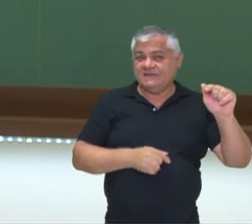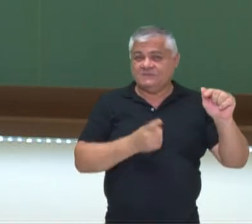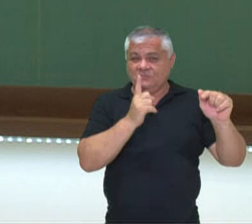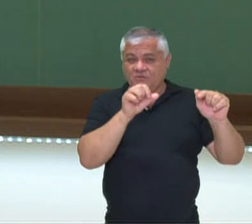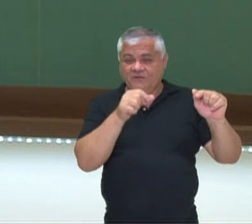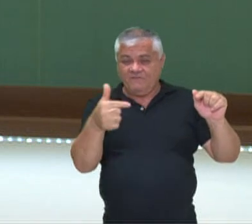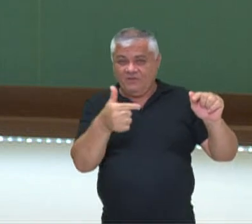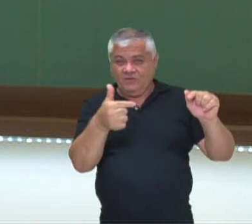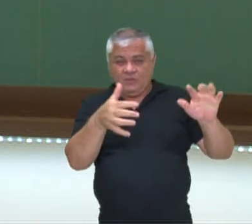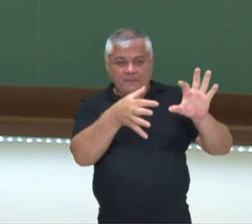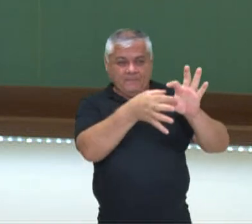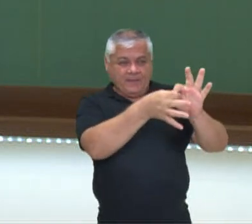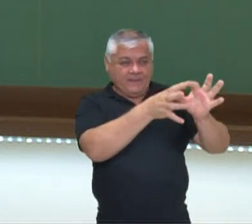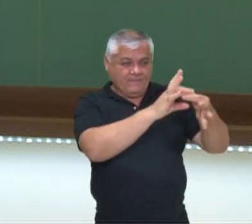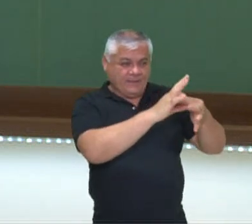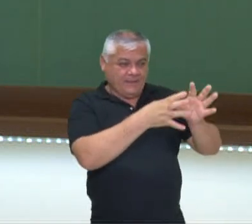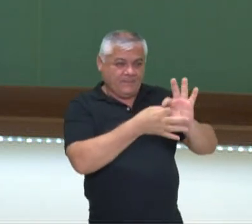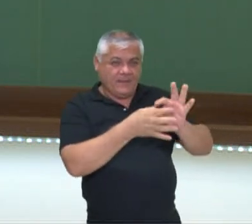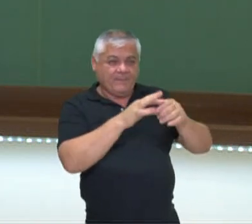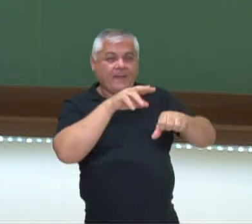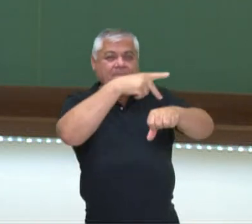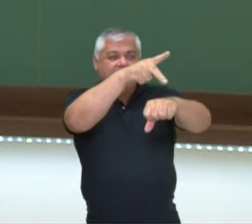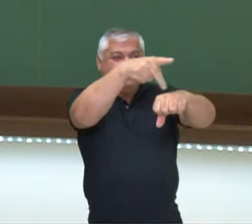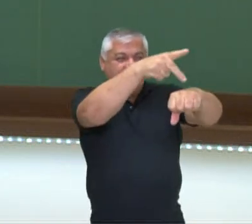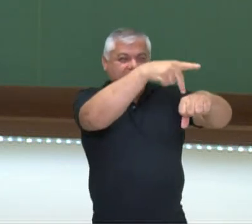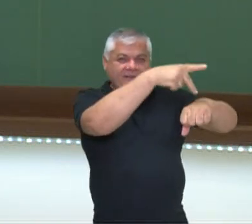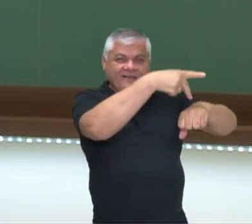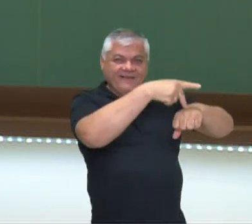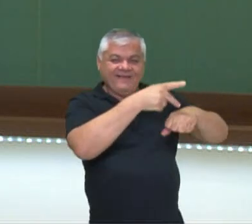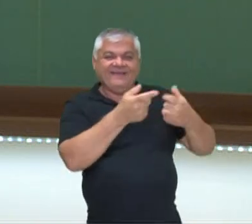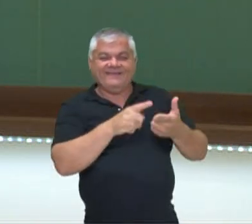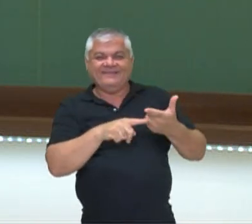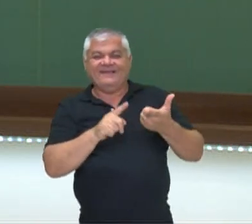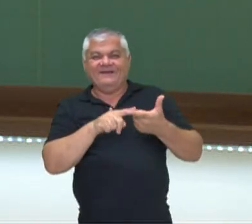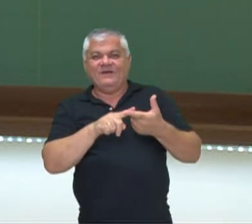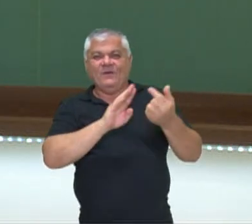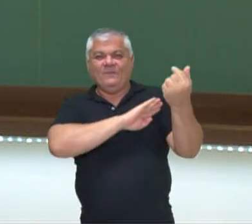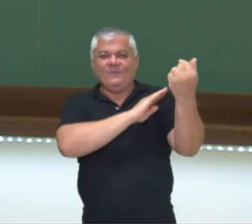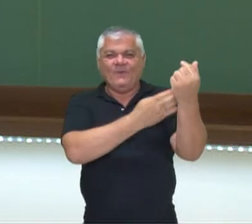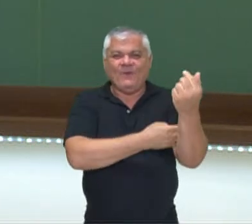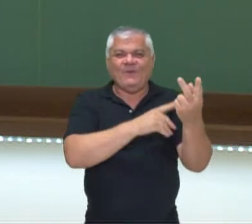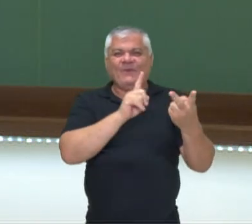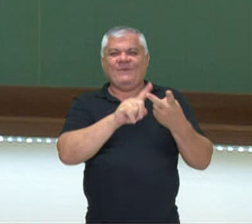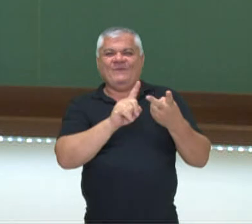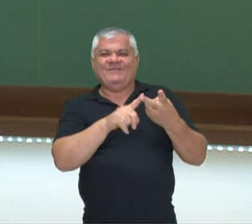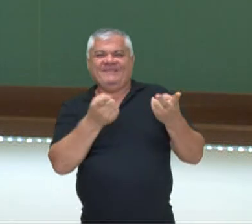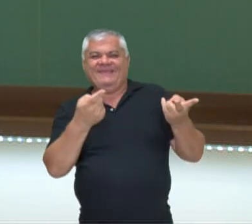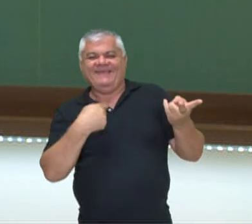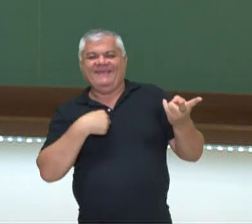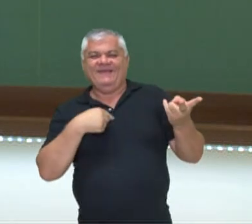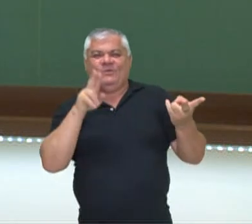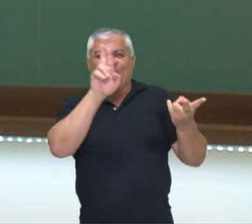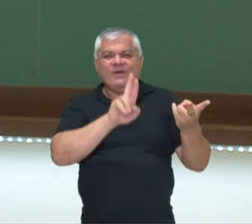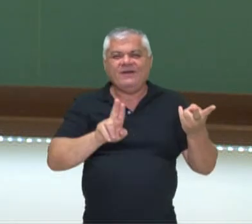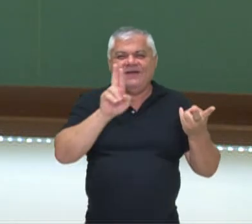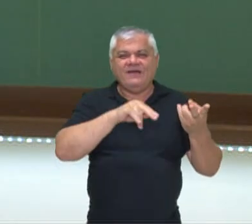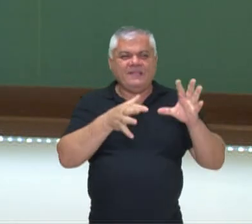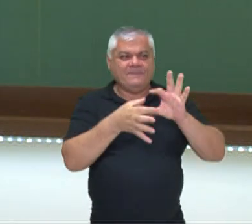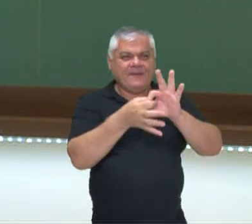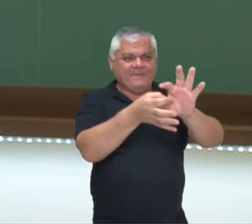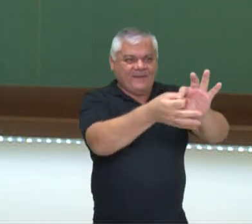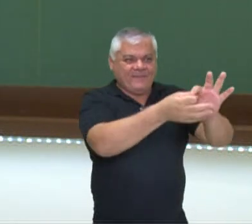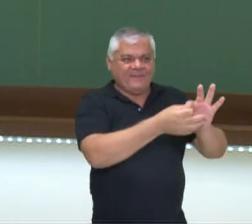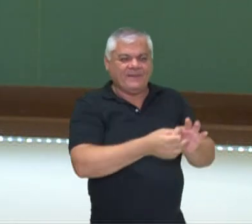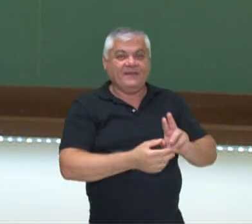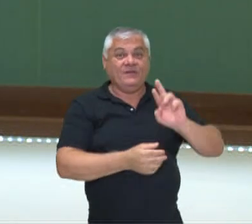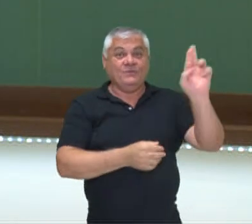uma união de países, a chamada União Soviética, então estava com todo o ânimo, todo o vigor para a disputa de poder